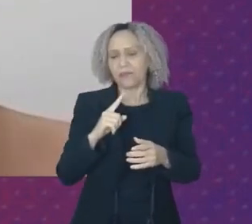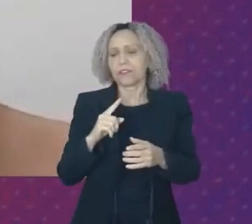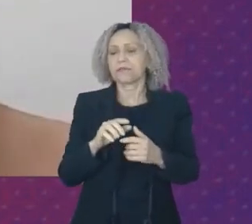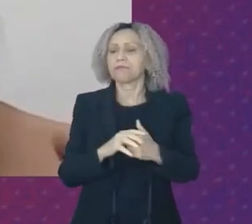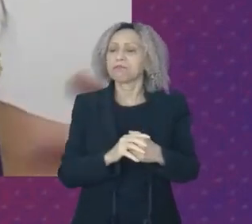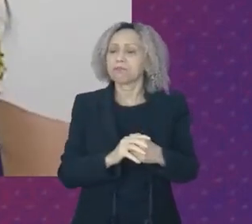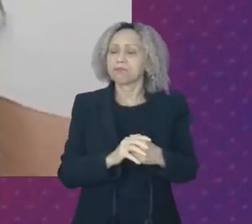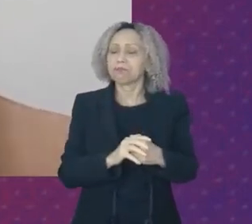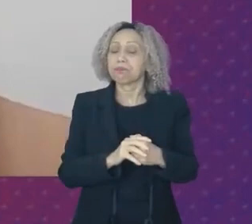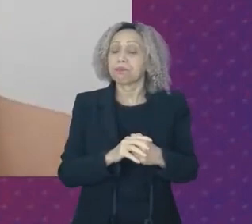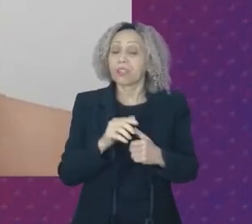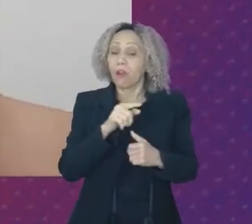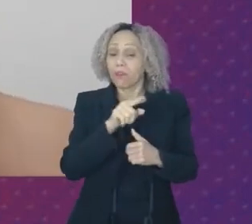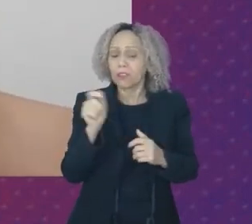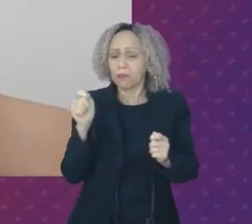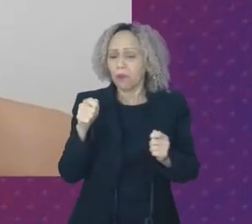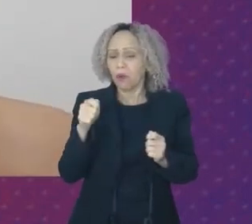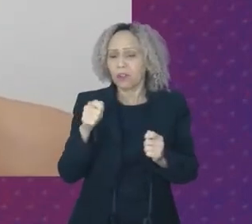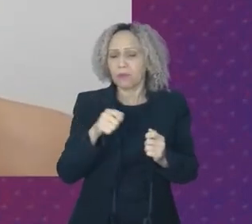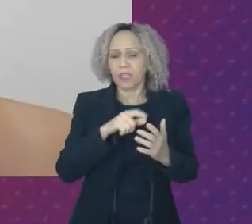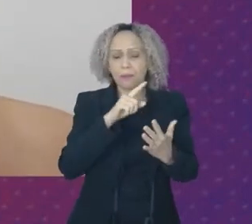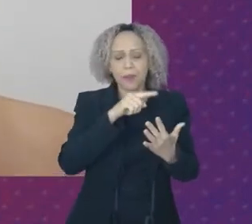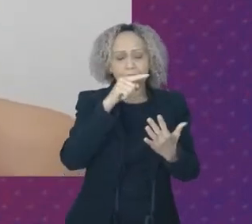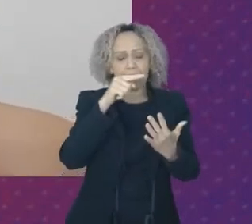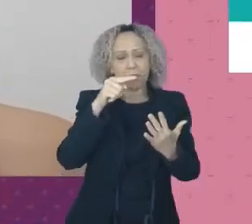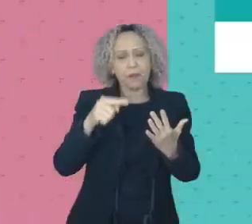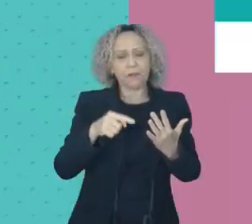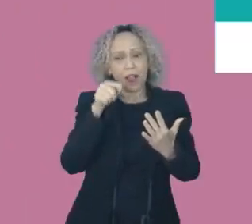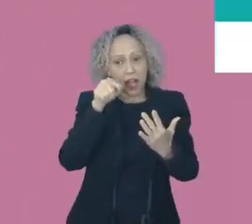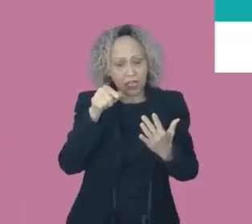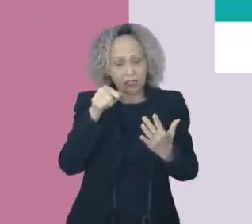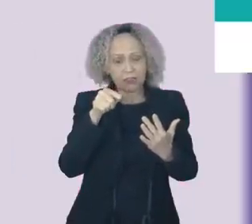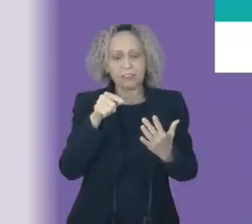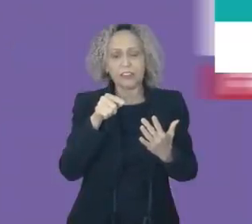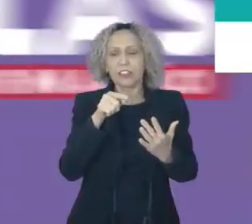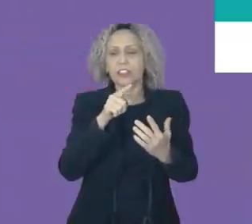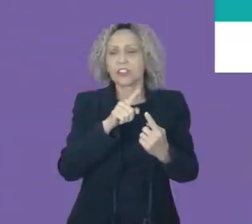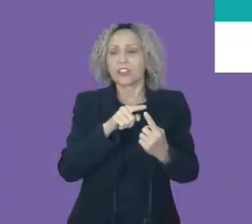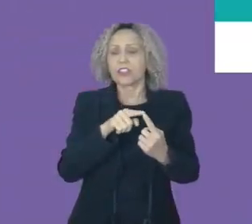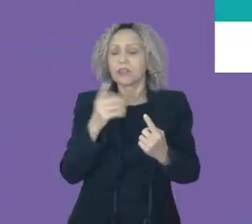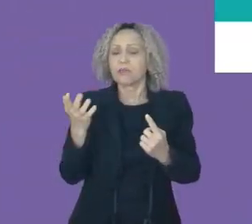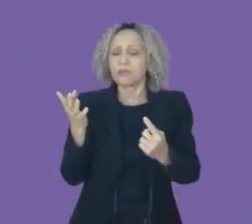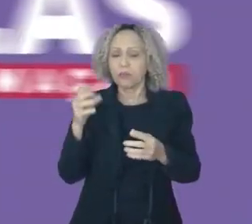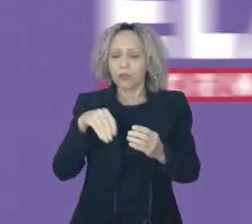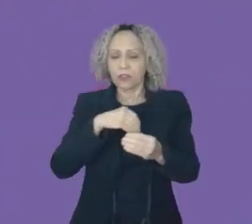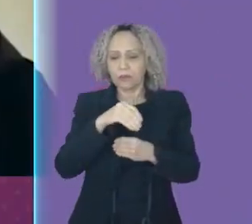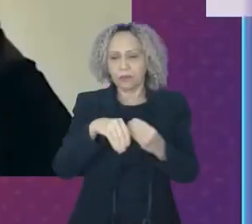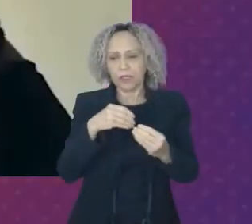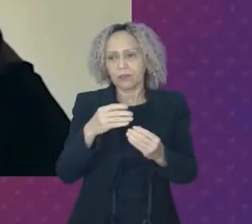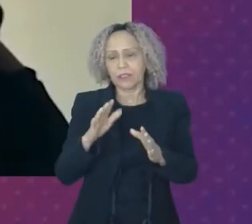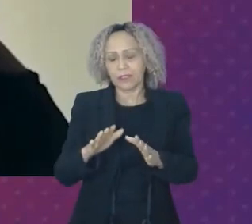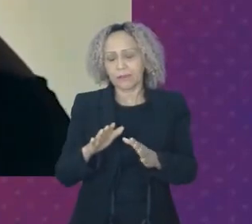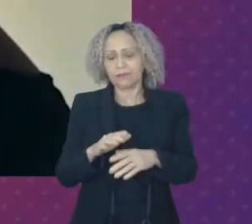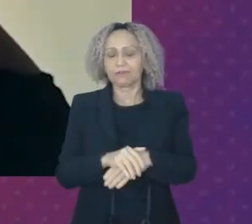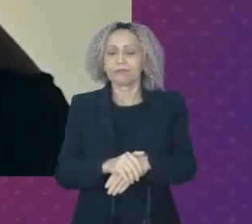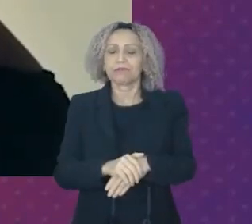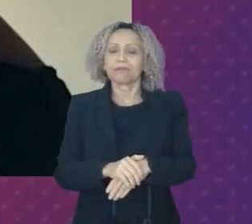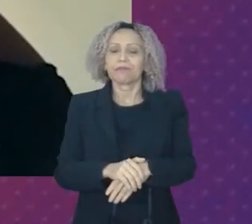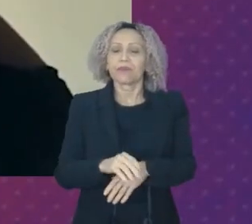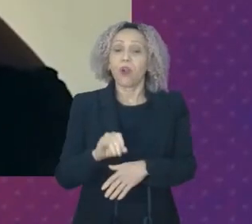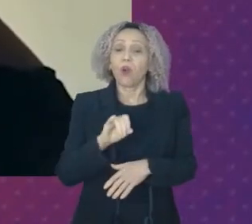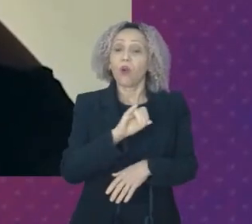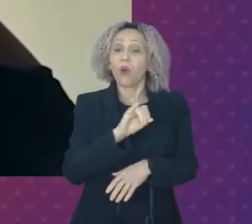você consegue fazer uma mescla de vários desses arquétipos que eu venho trazendo aqui na aula. Olá, mulheres. Eu sou a